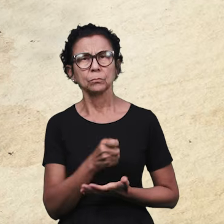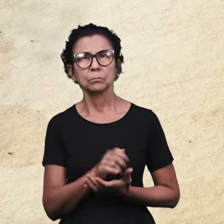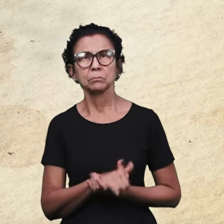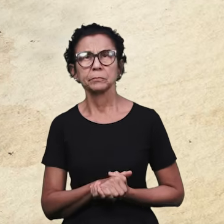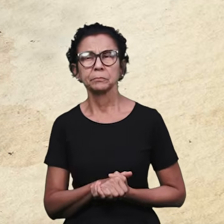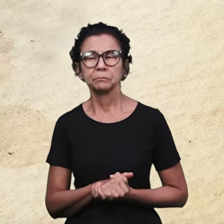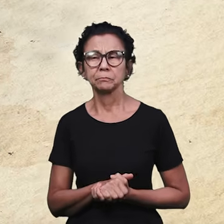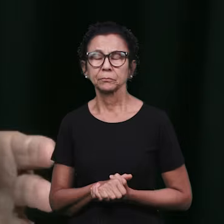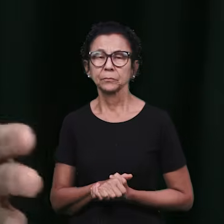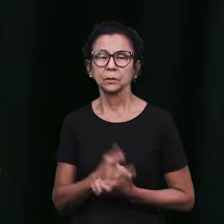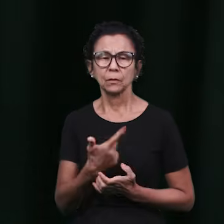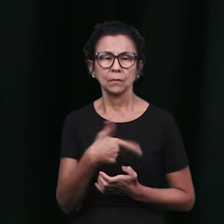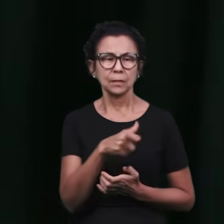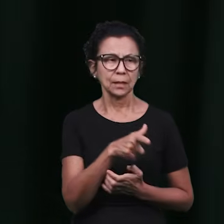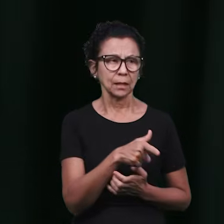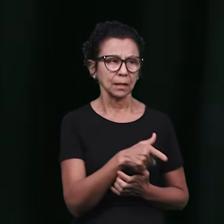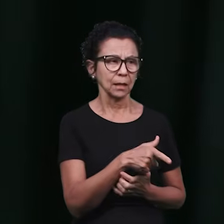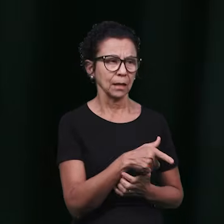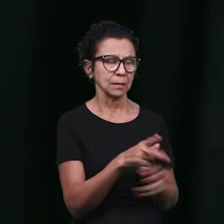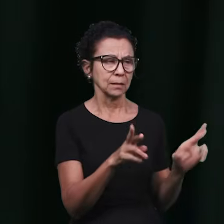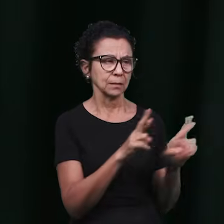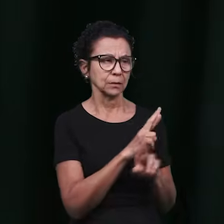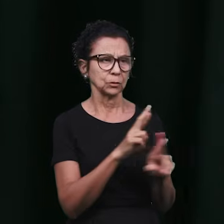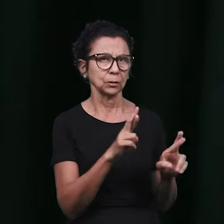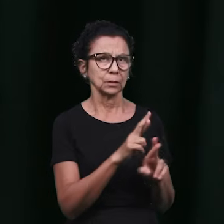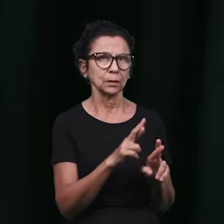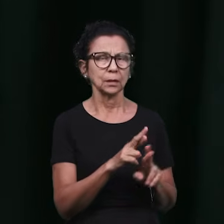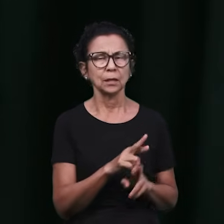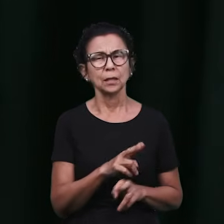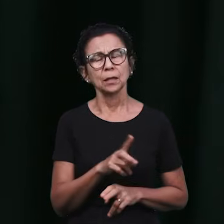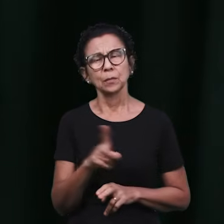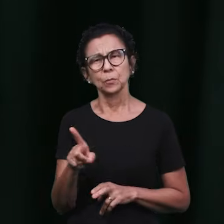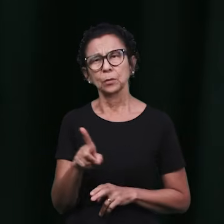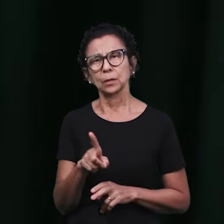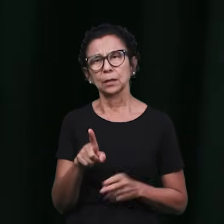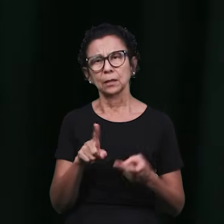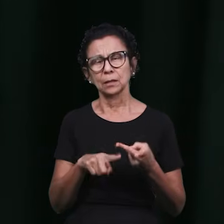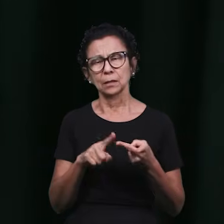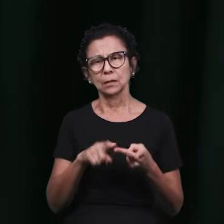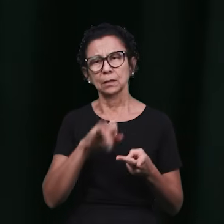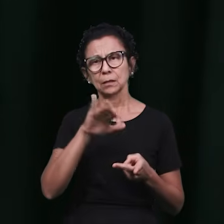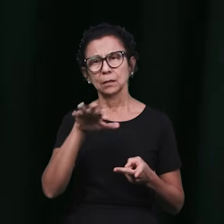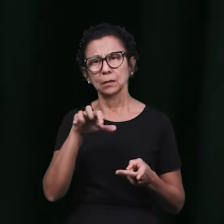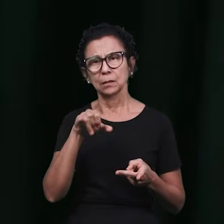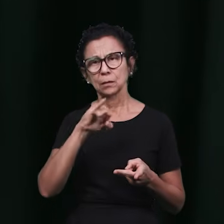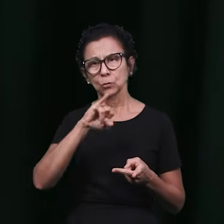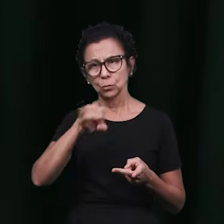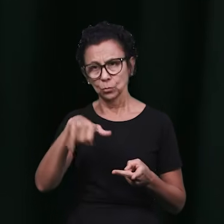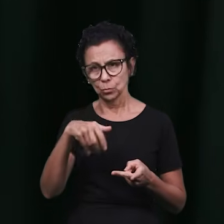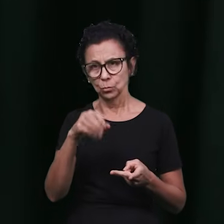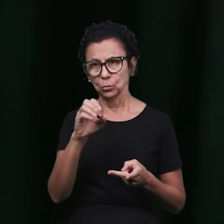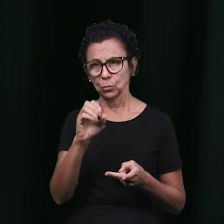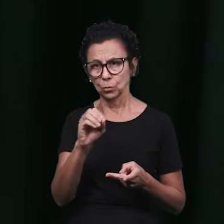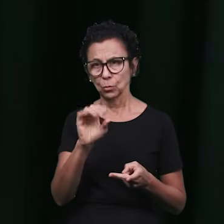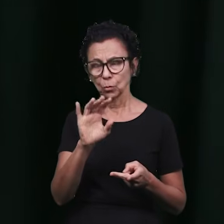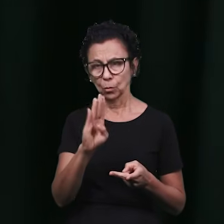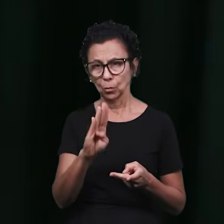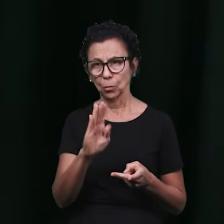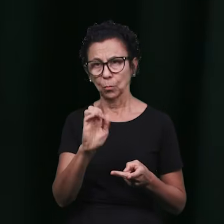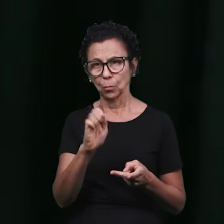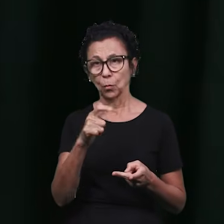Ele sabia que Acabe era adorador de ídolos, como a mulher dele, né. Ele